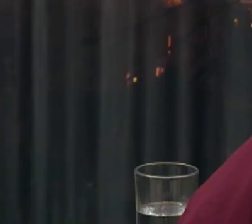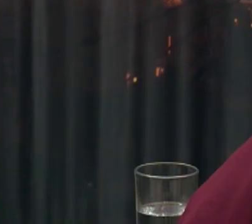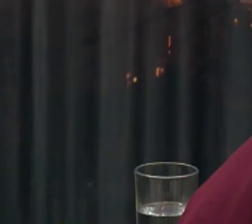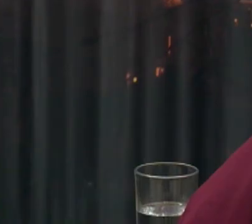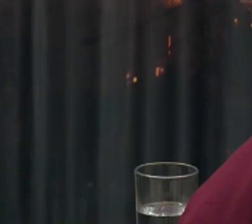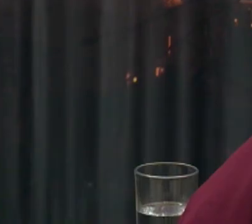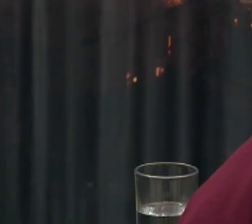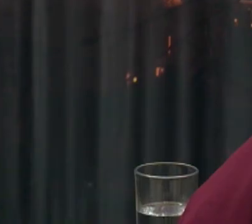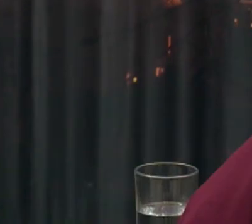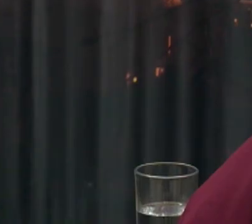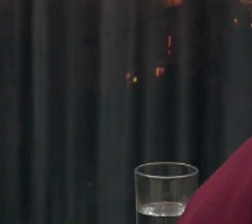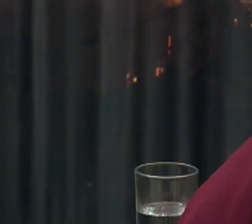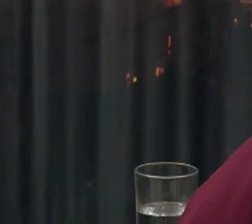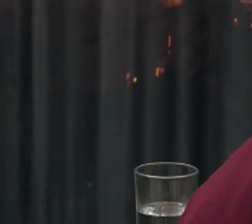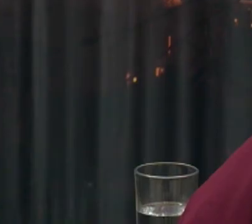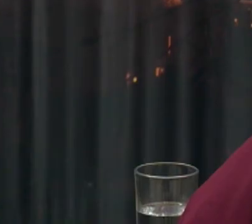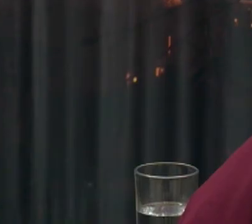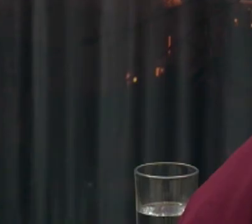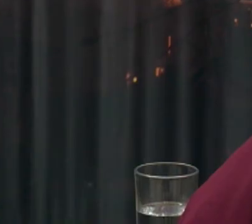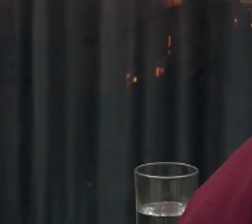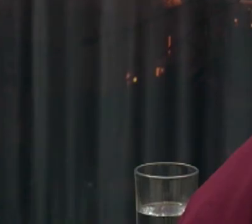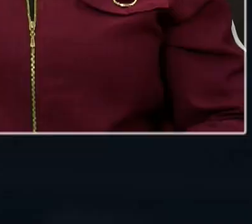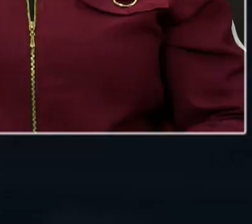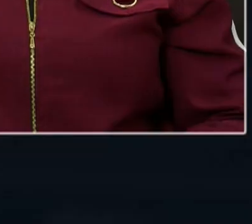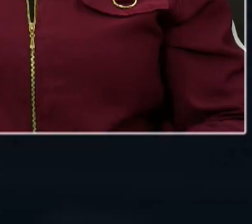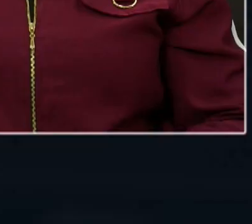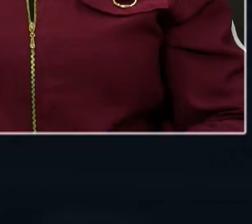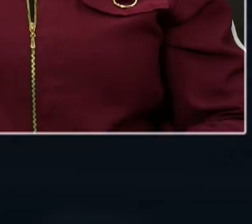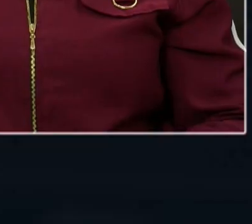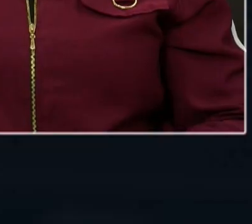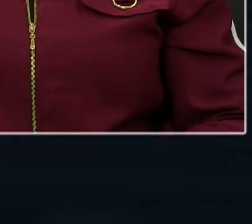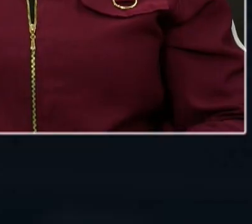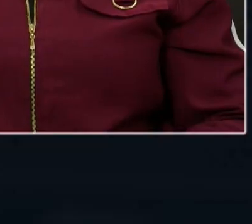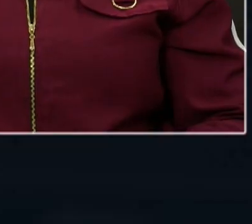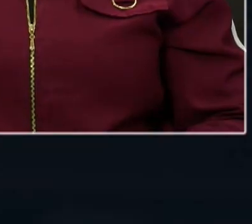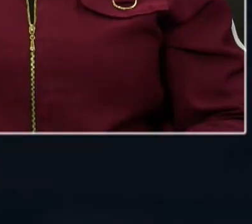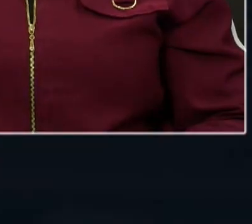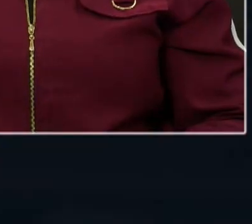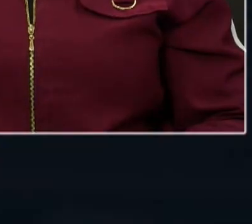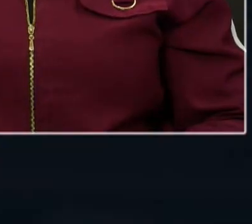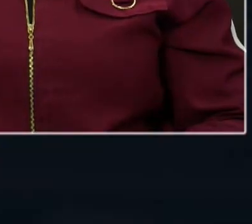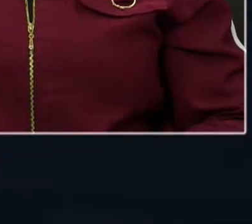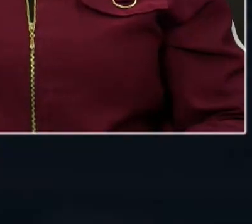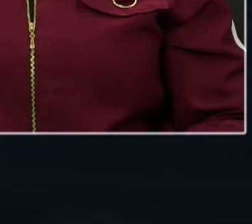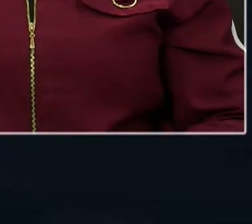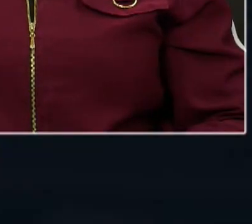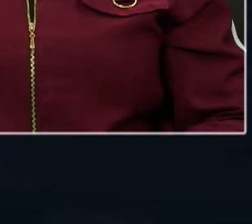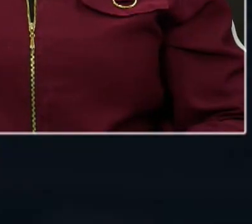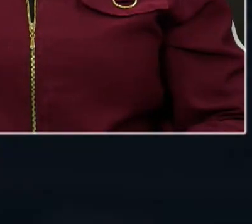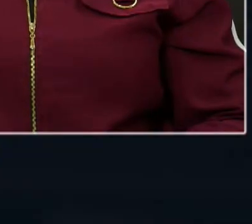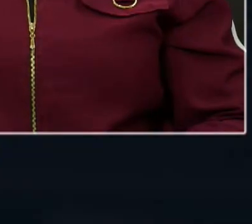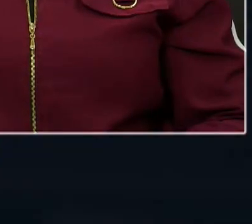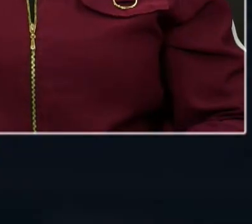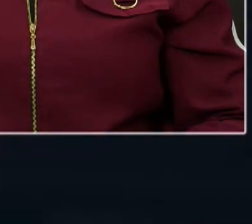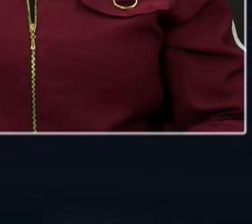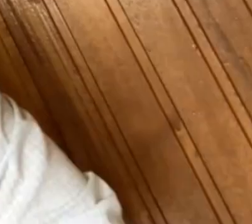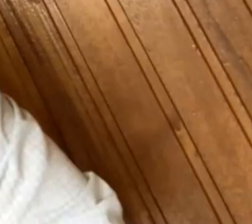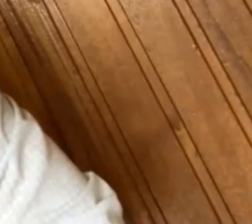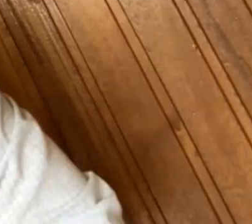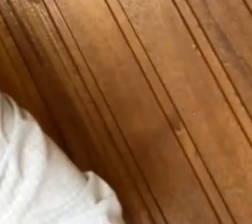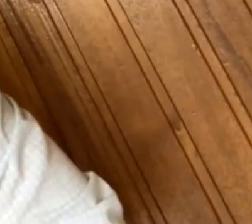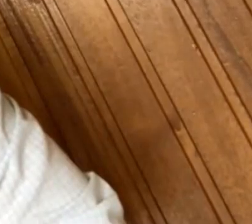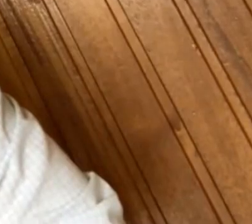começar o processo de tratamento. E é interessante porque eles trazem essa culpa e ao mesmo tempo